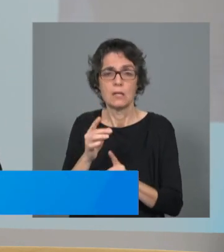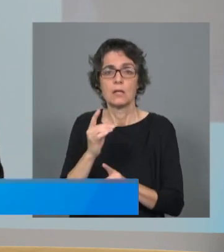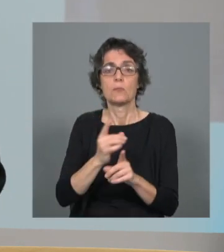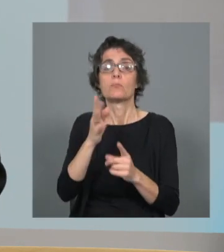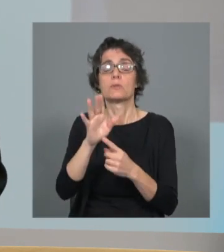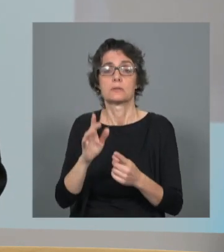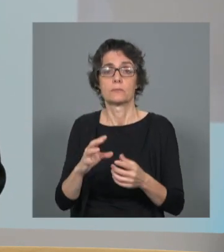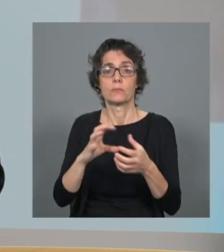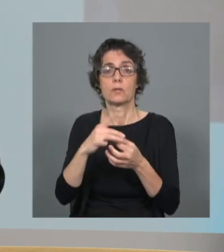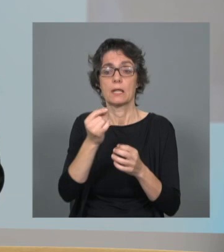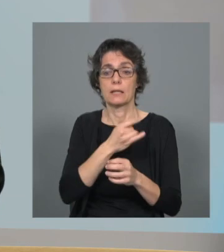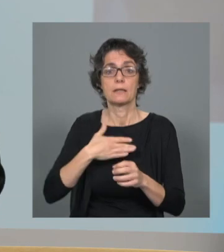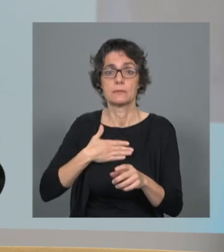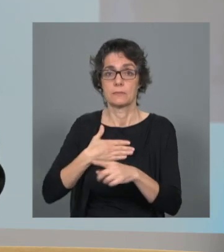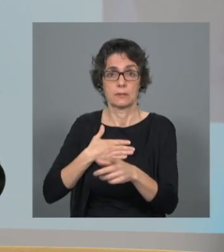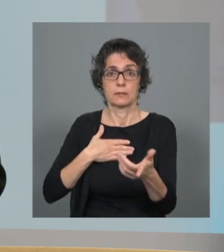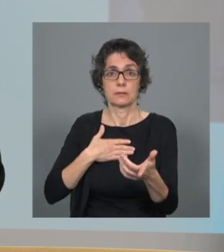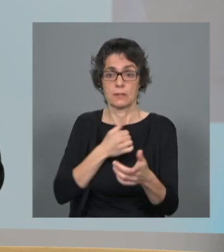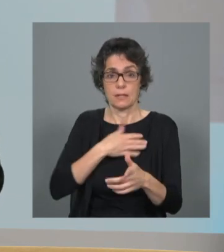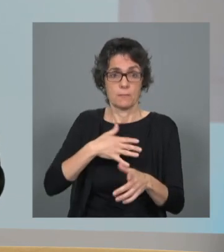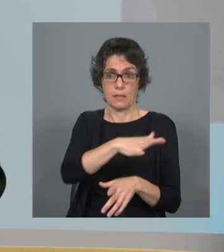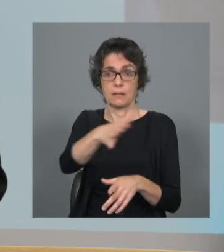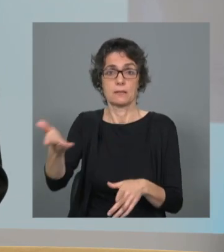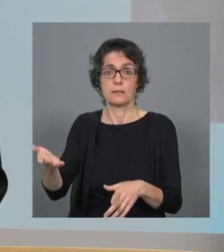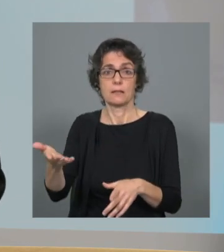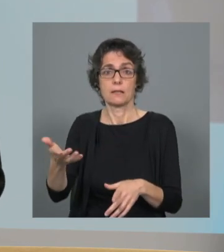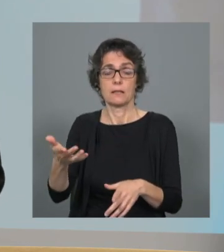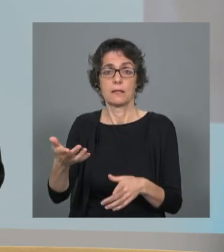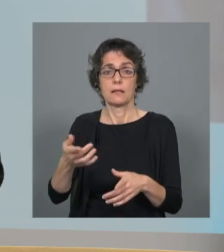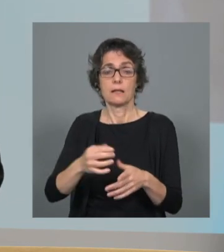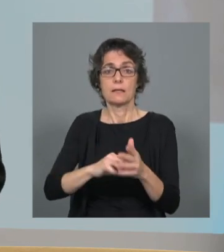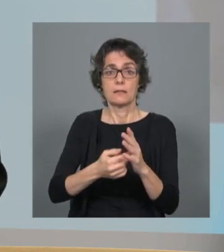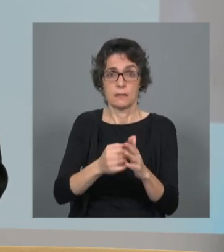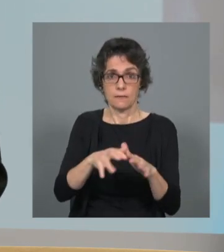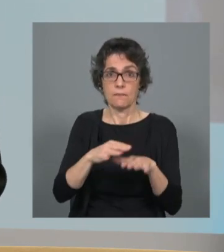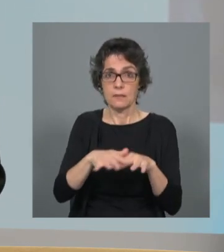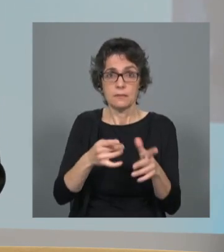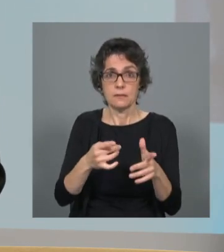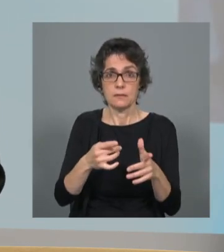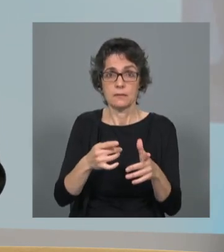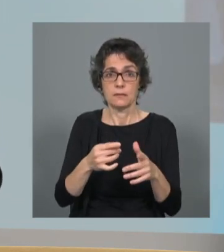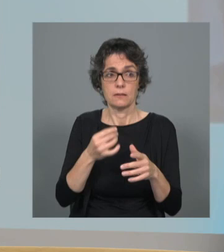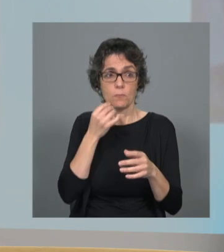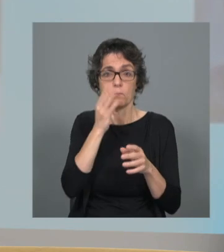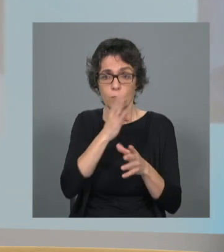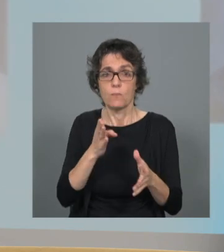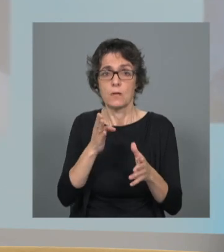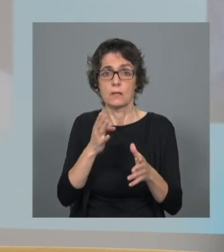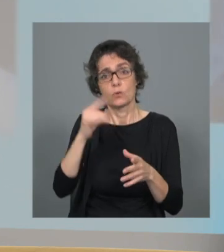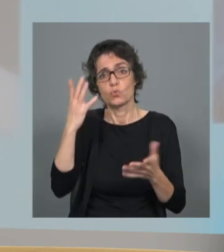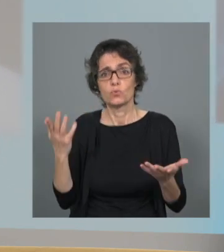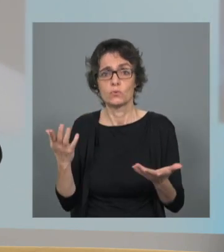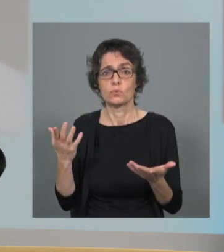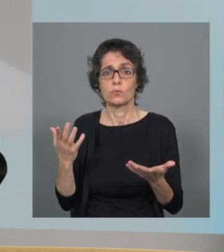em relação às empresas, as empresas não estão a recorrer à testagem tanto quanto deviam. Aliás, está a haver um